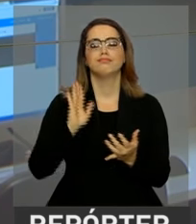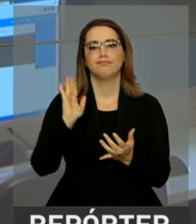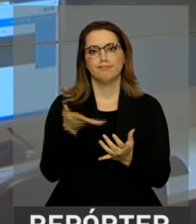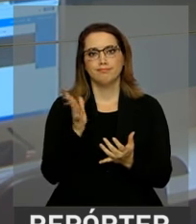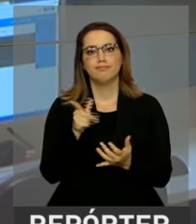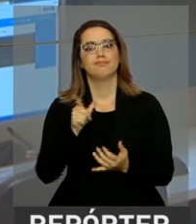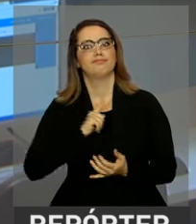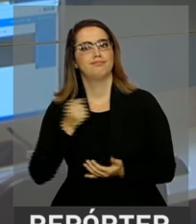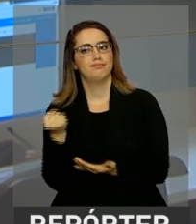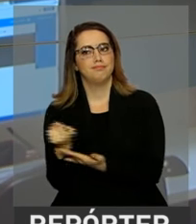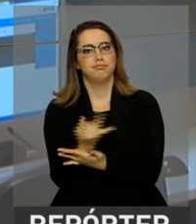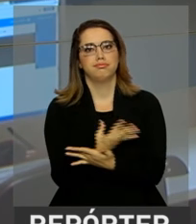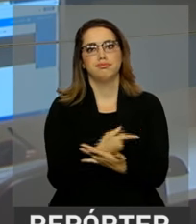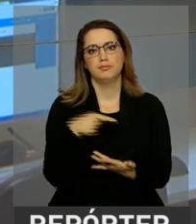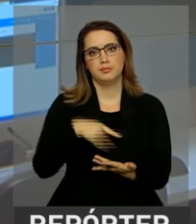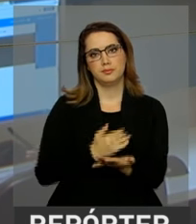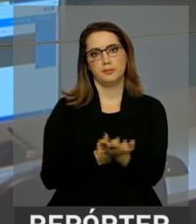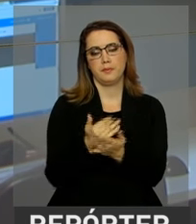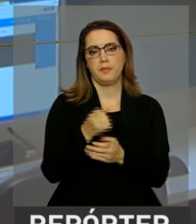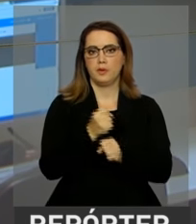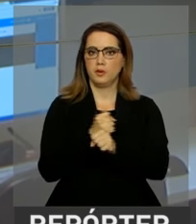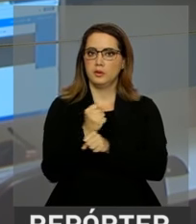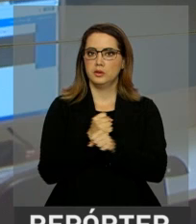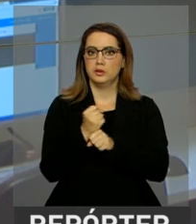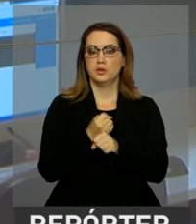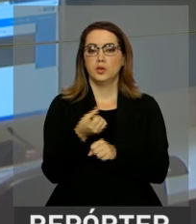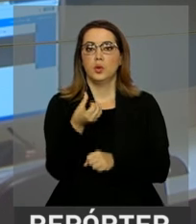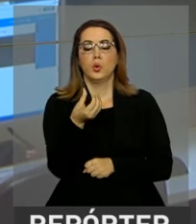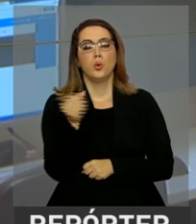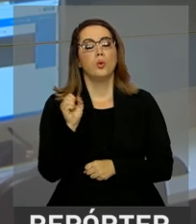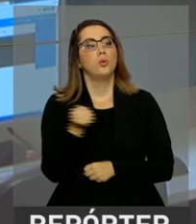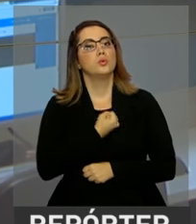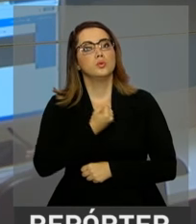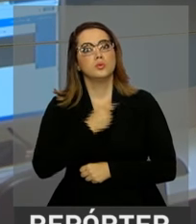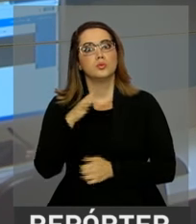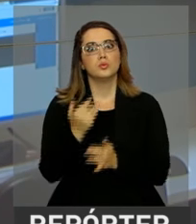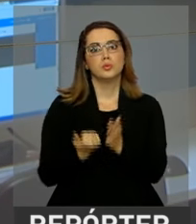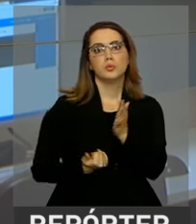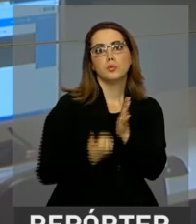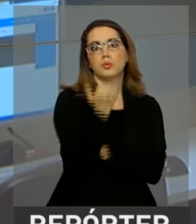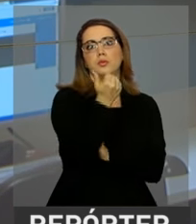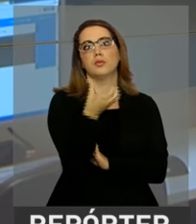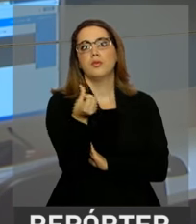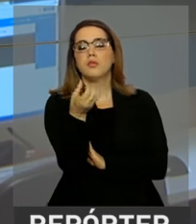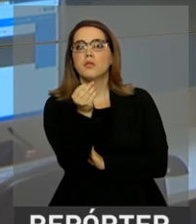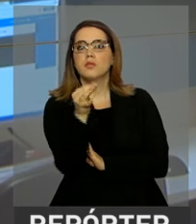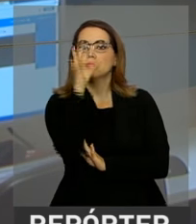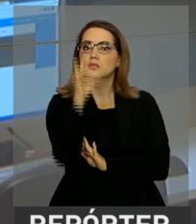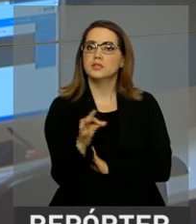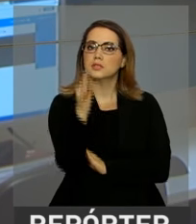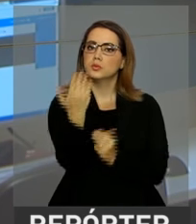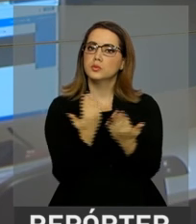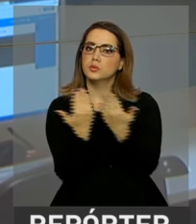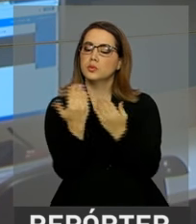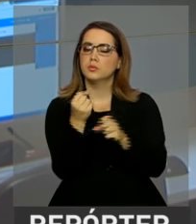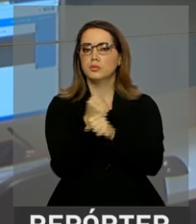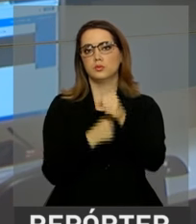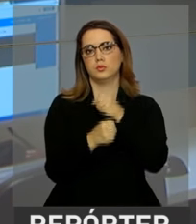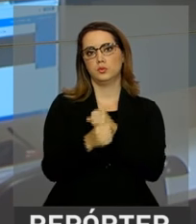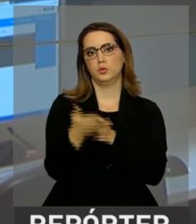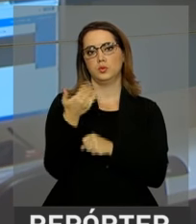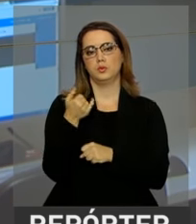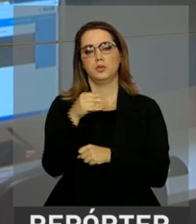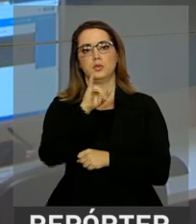foram registrados desde o início do ano. O número é 60% maior que o mesmo período do ano passado, segundo o INPE,